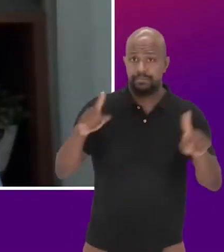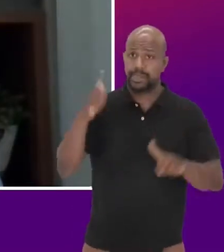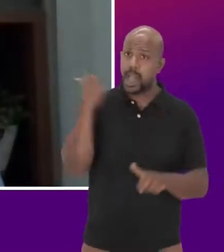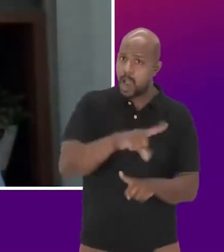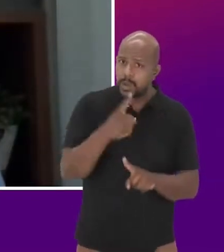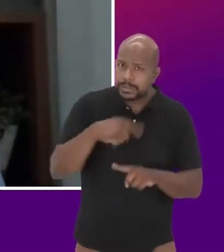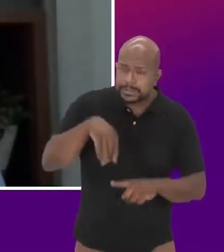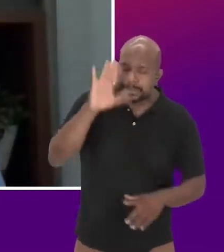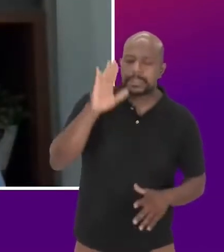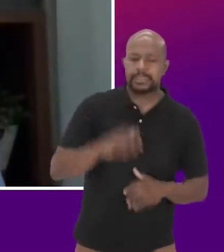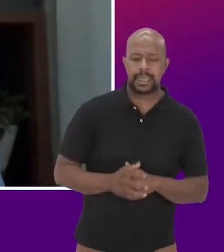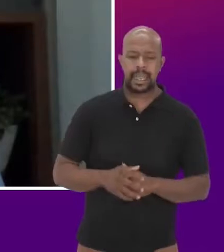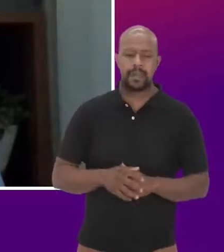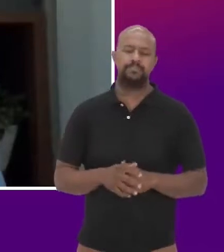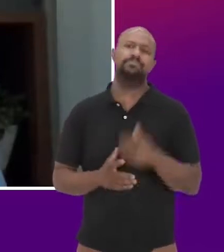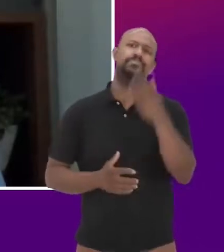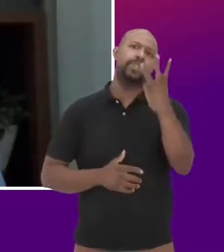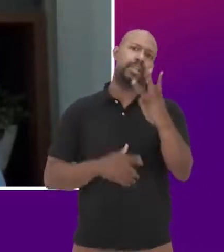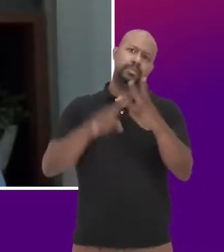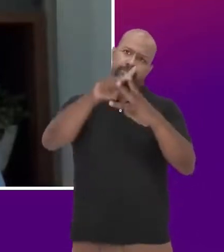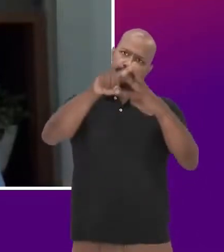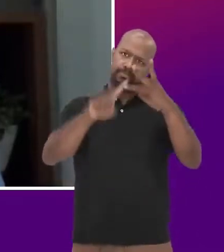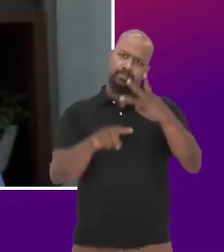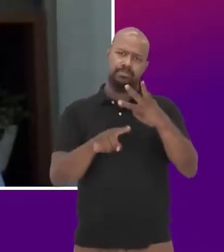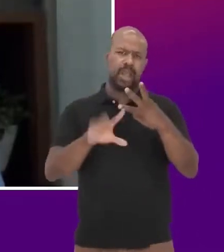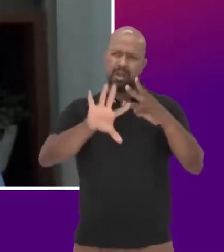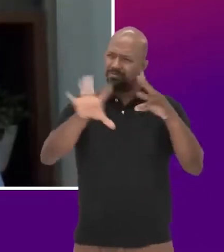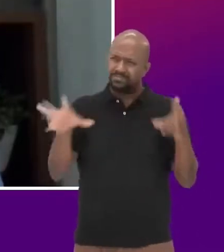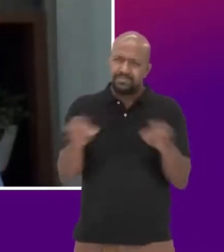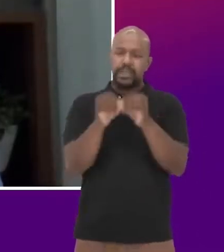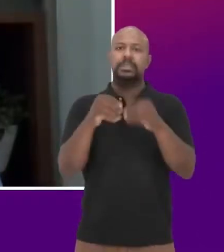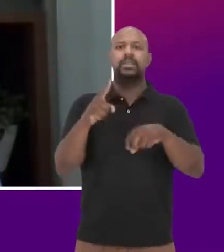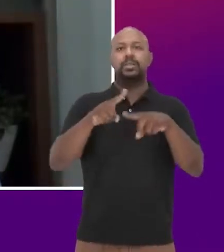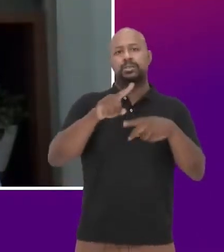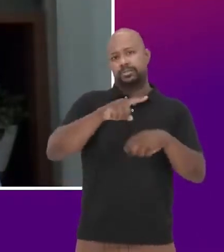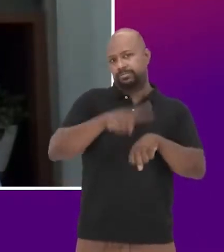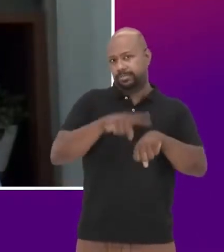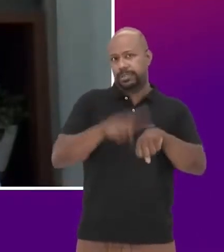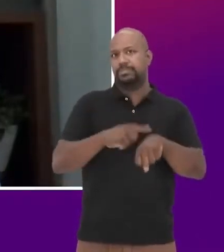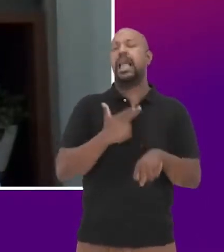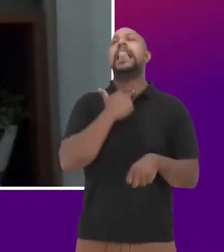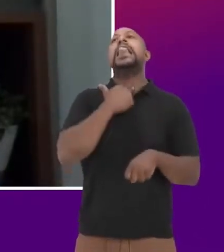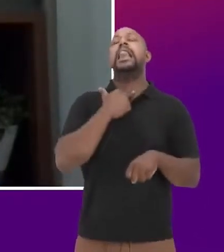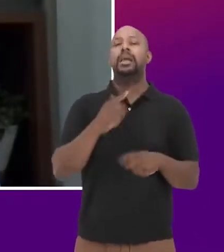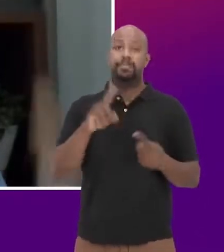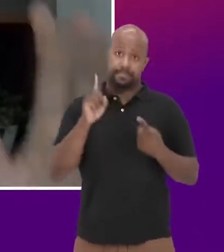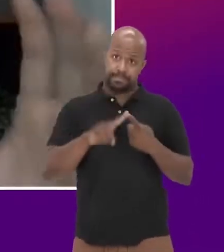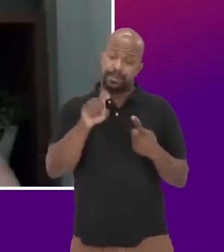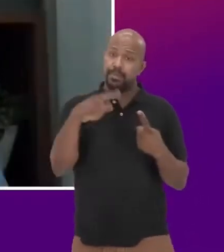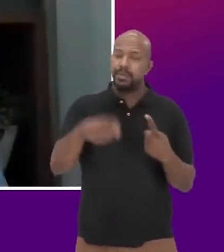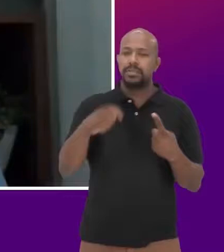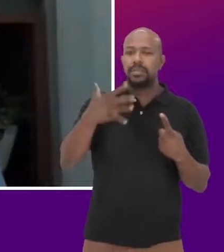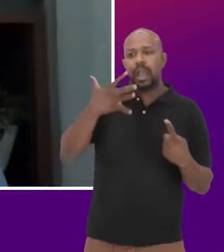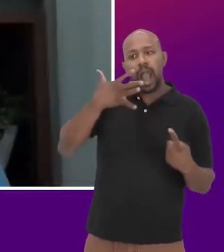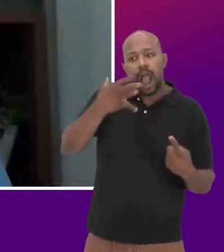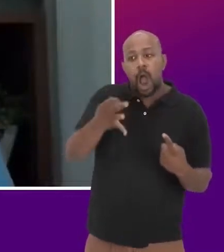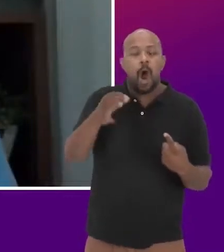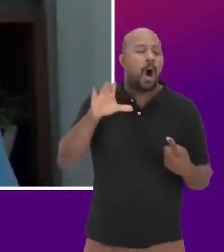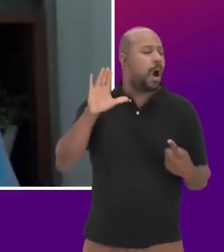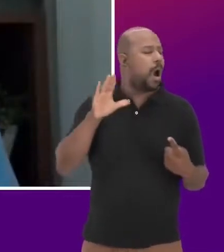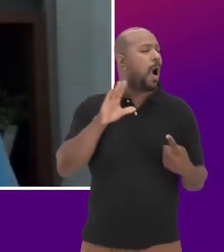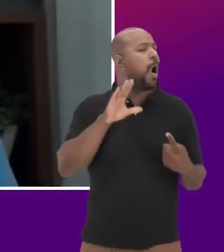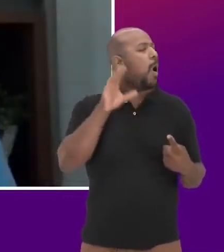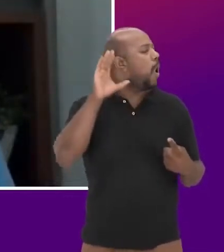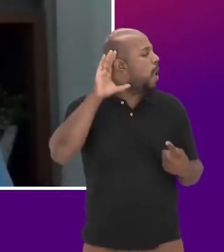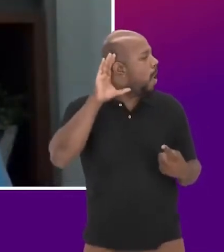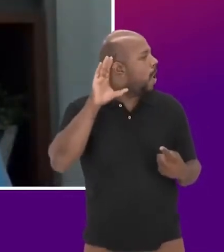aconteça, 3 pontos para eu fechar aqui, que eu sei que o nosso tempo está praticamente esgotado. Primeiro, a gente tem que ouvir